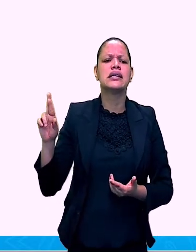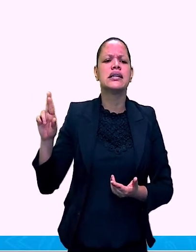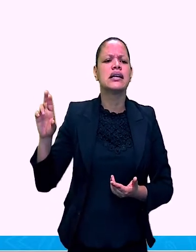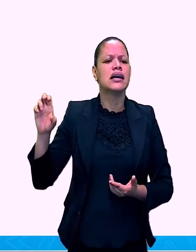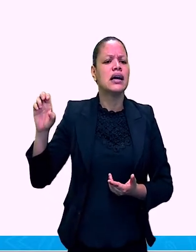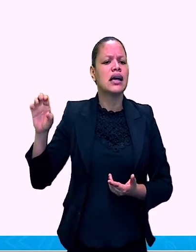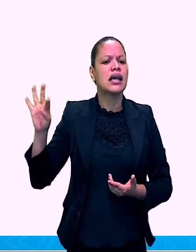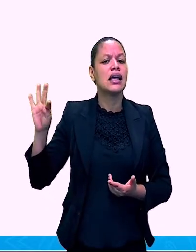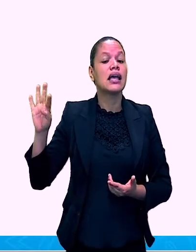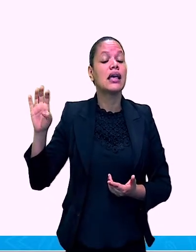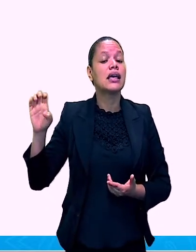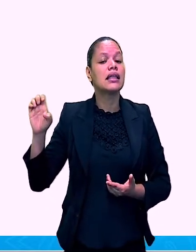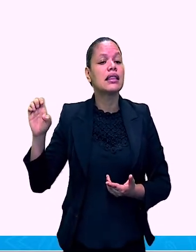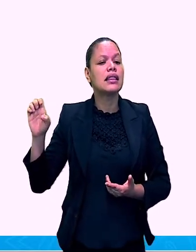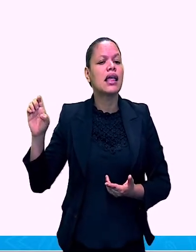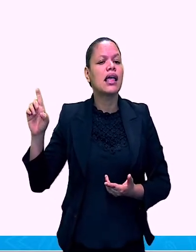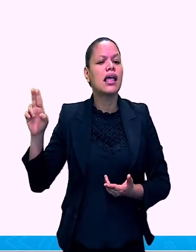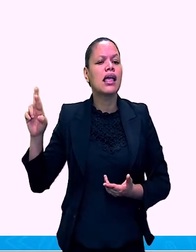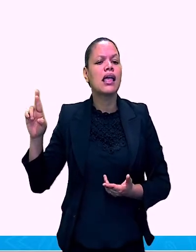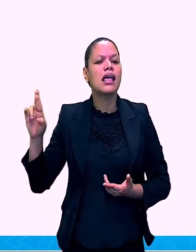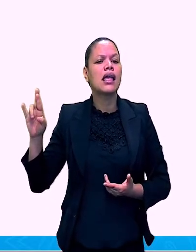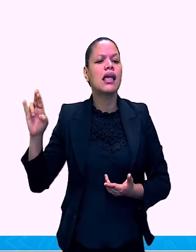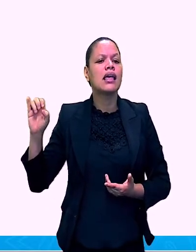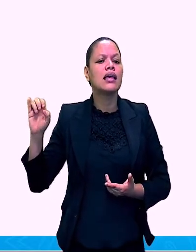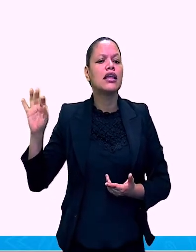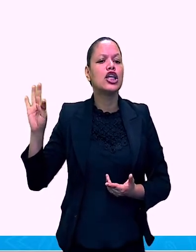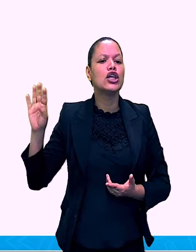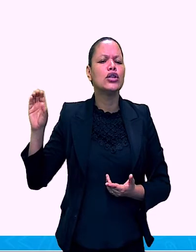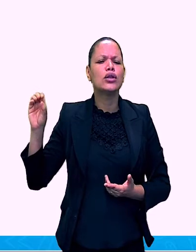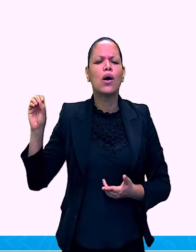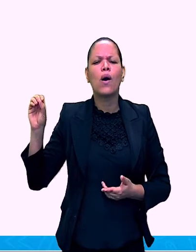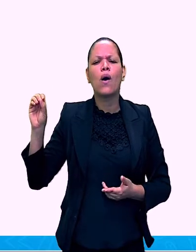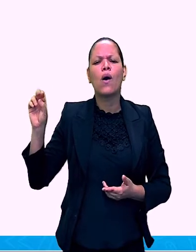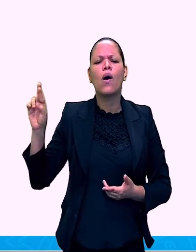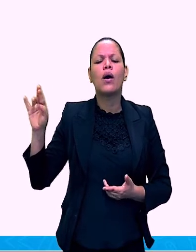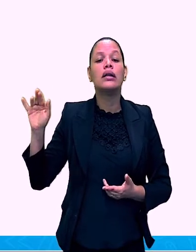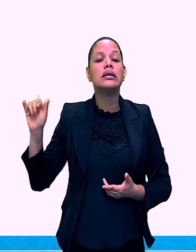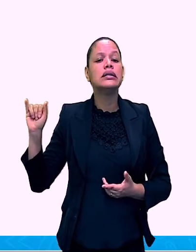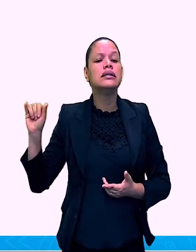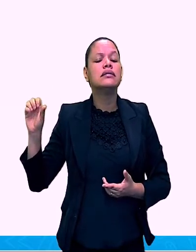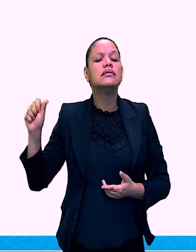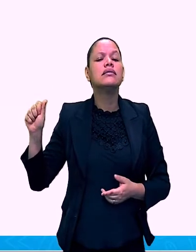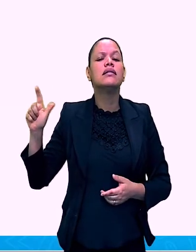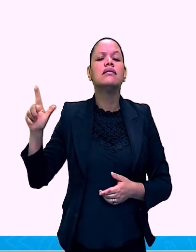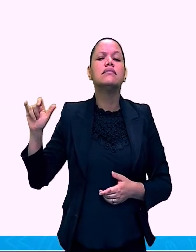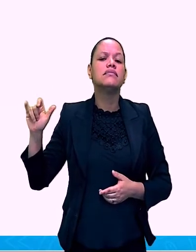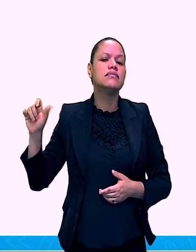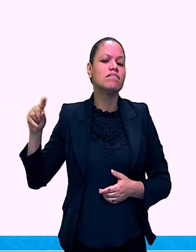agora eu estou tendo que construir um novo lugar para eu viver, certo?